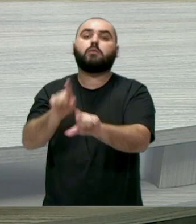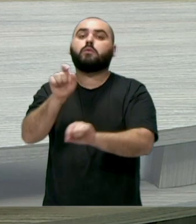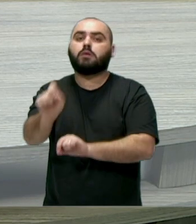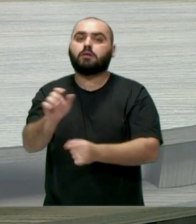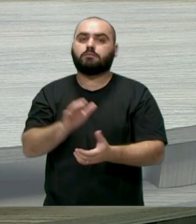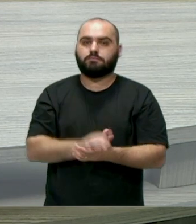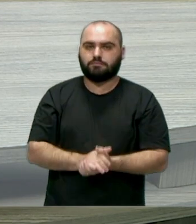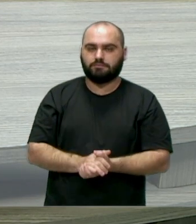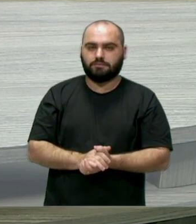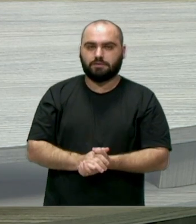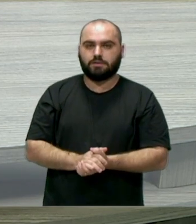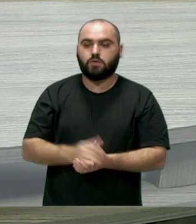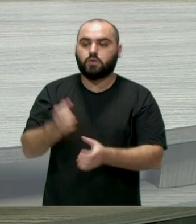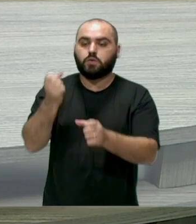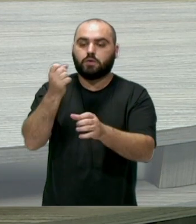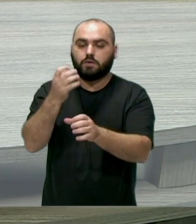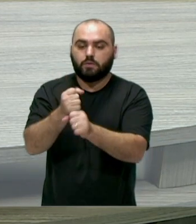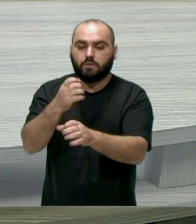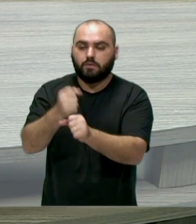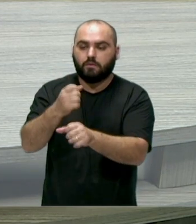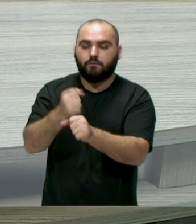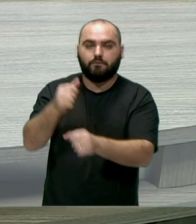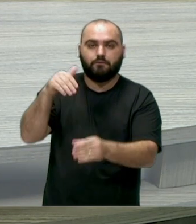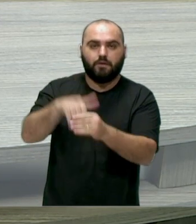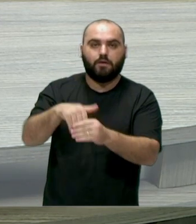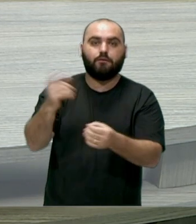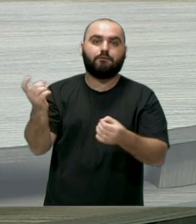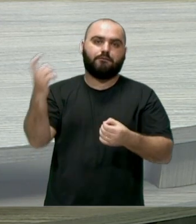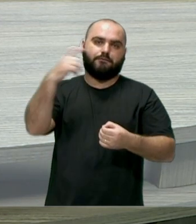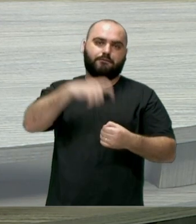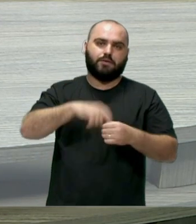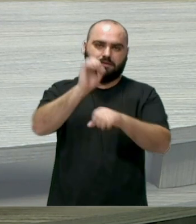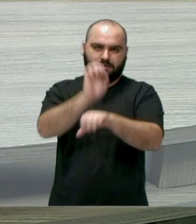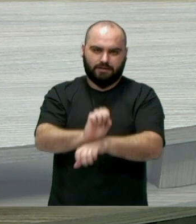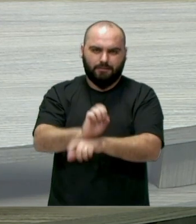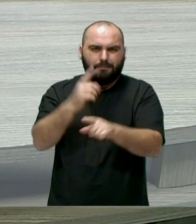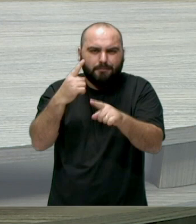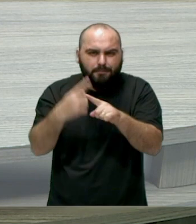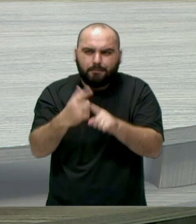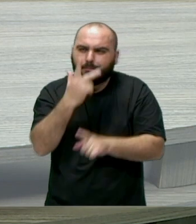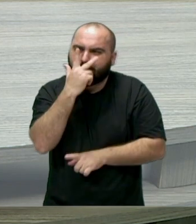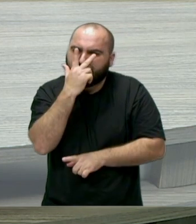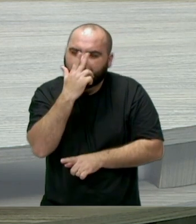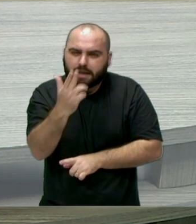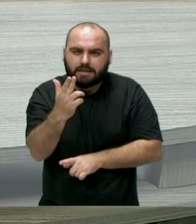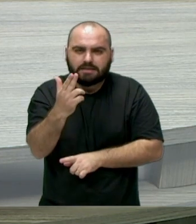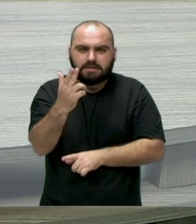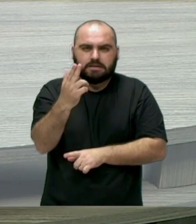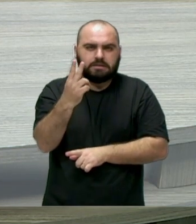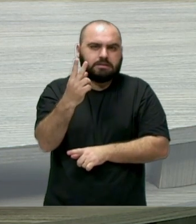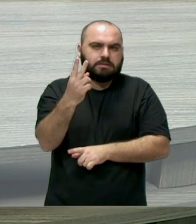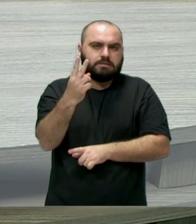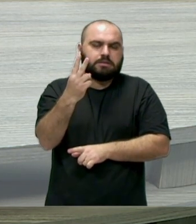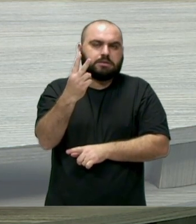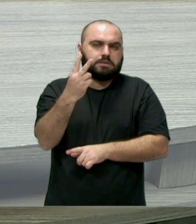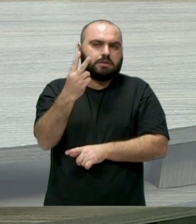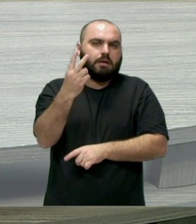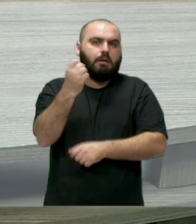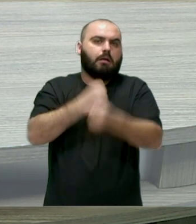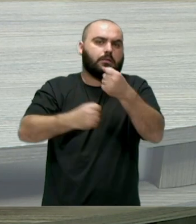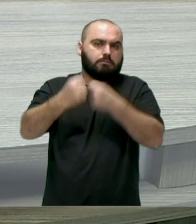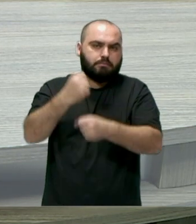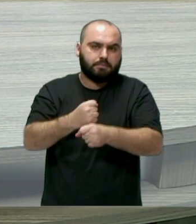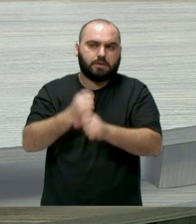apuração volte a ser feita nos estados, porque parece que na última eleição ela foi toda centralizada